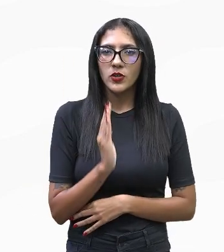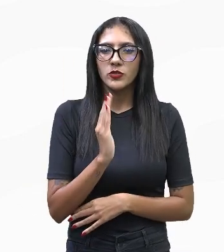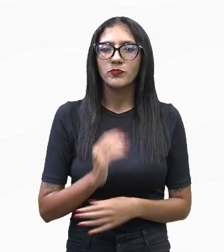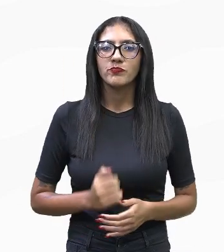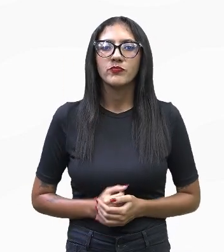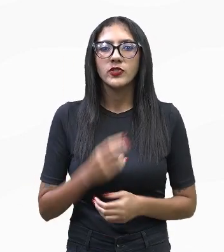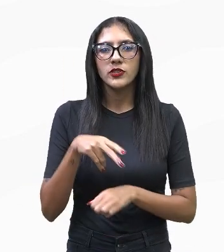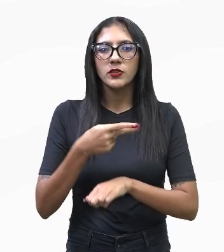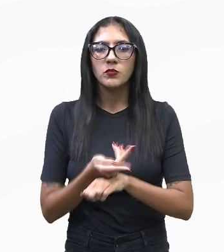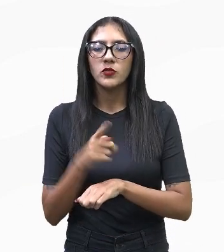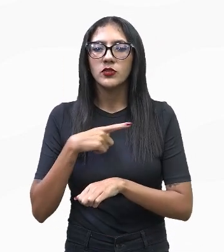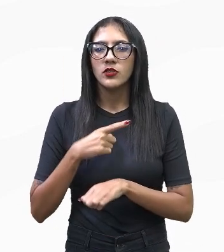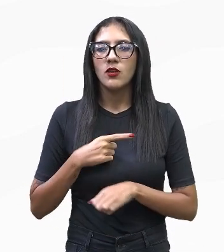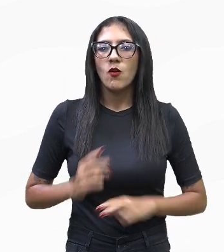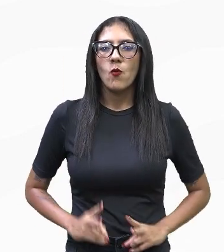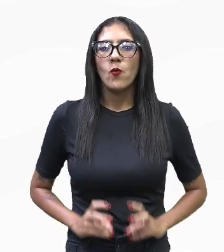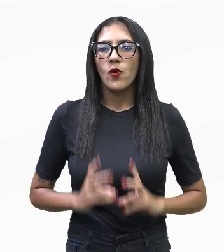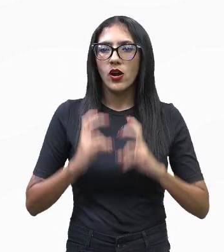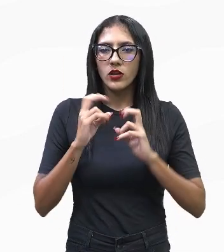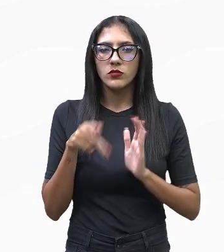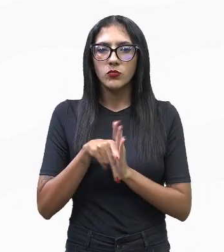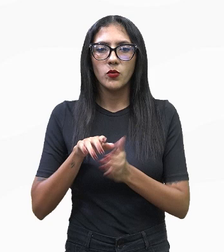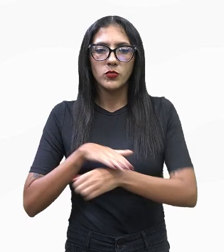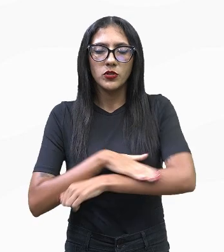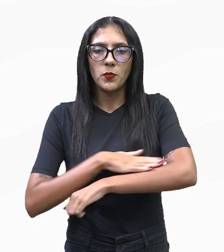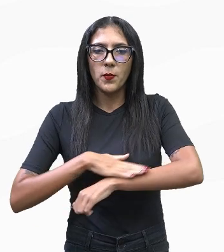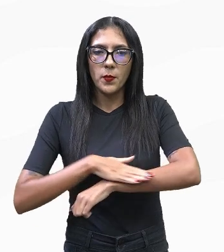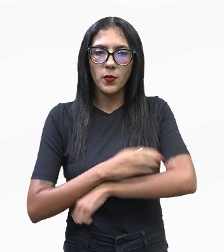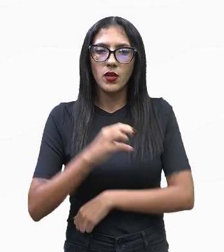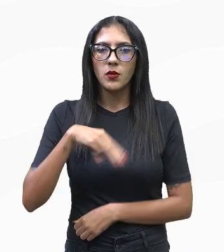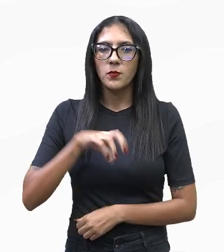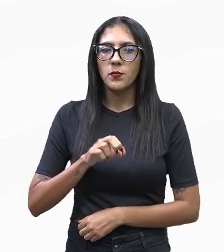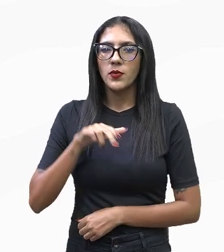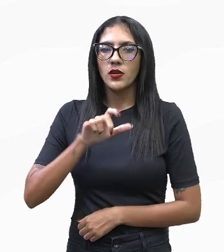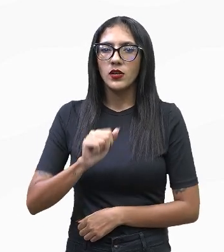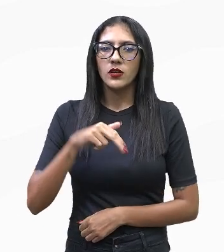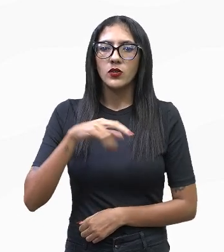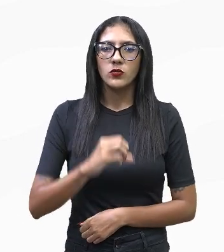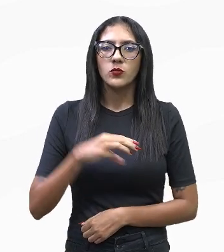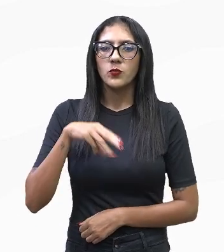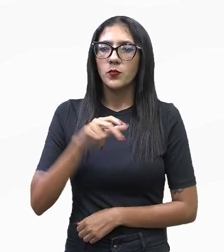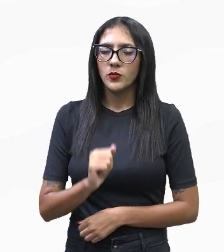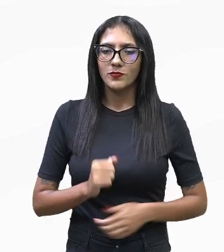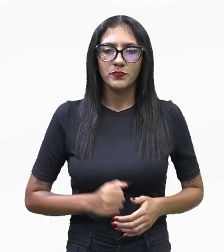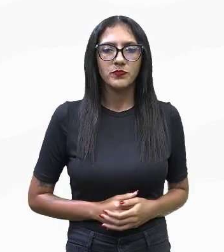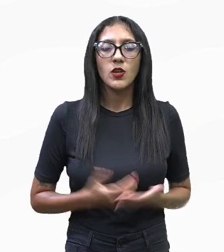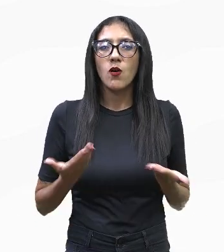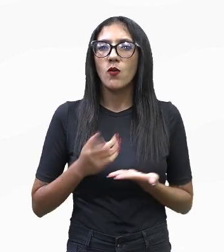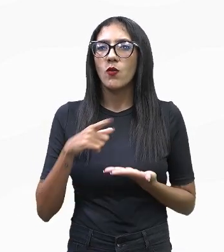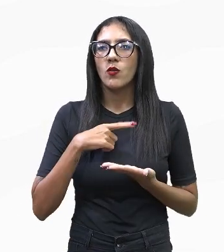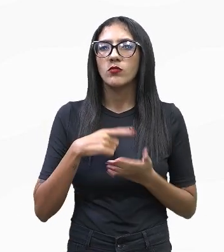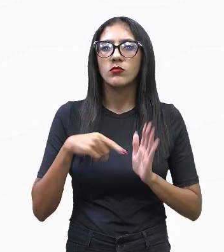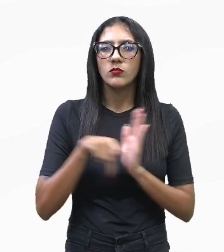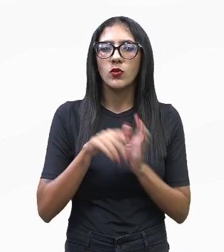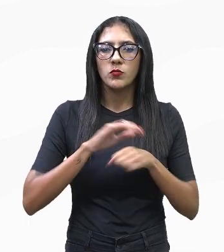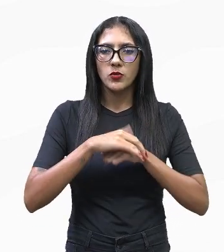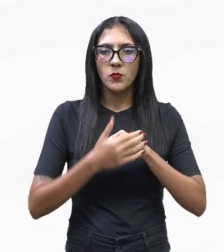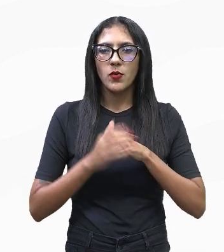câncer de pele, né? Não melanoma. Então, o câncer de mama, ele responde atualmente por cerca